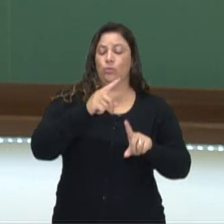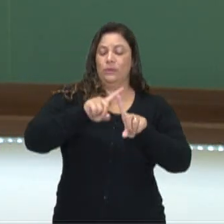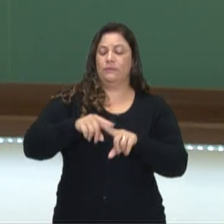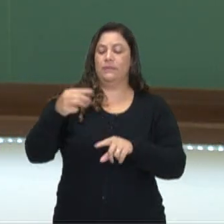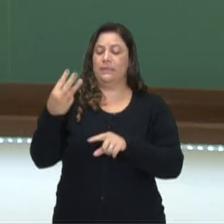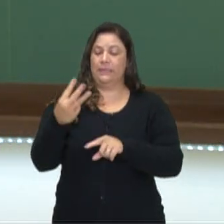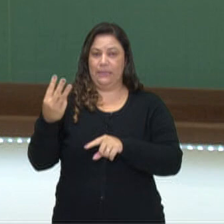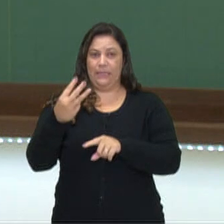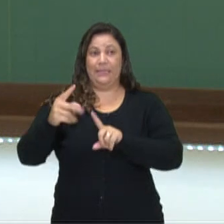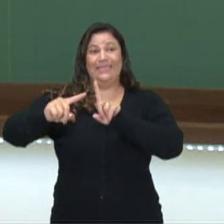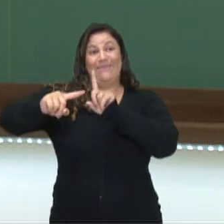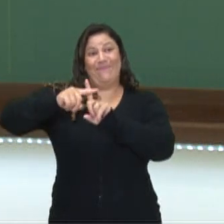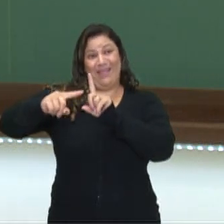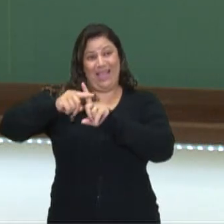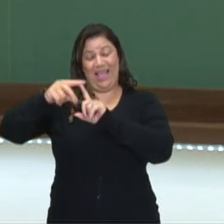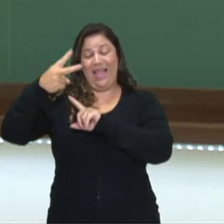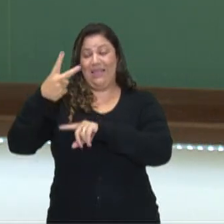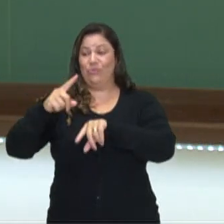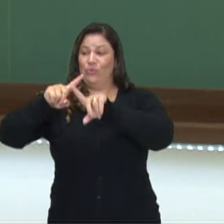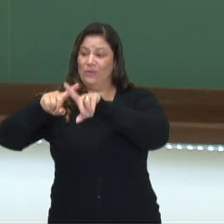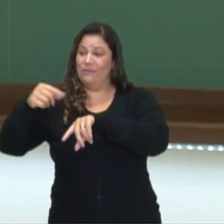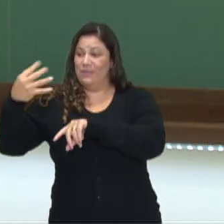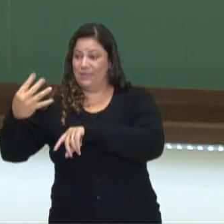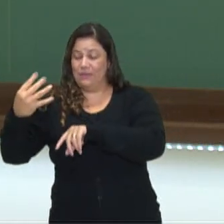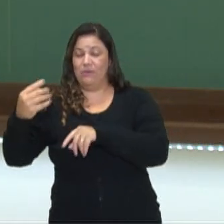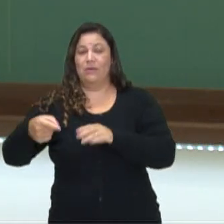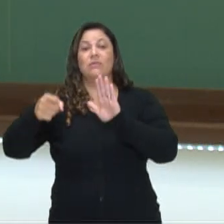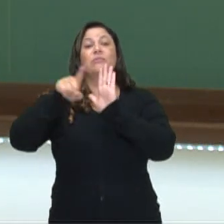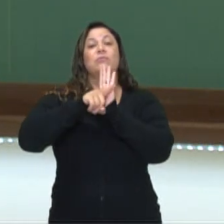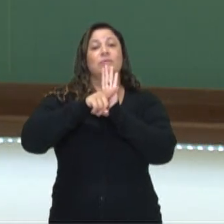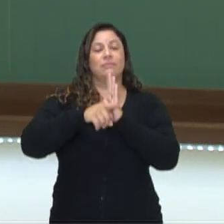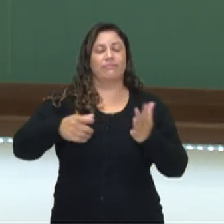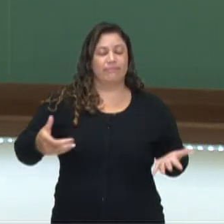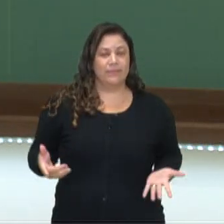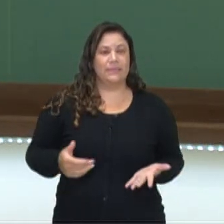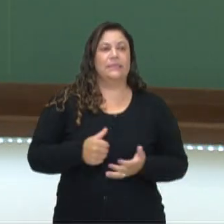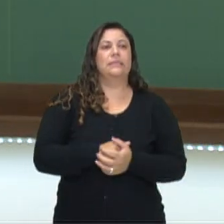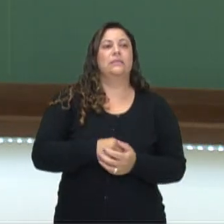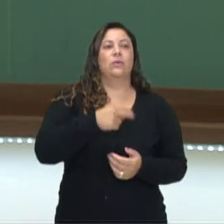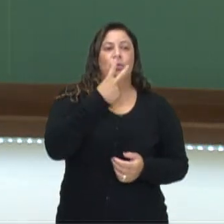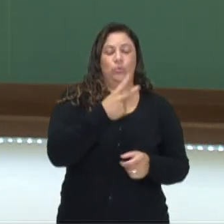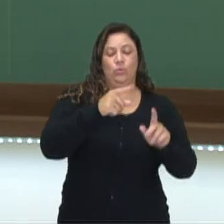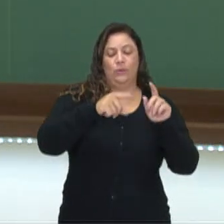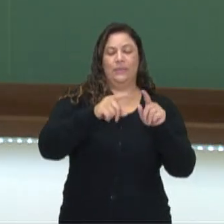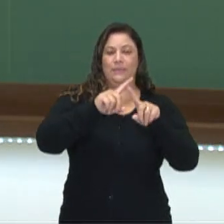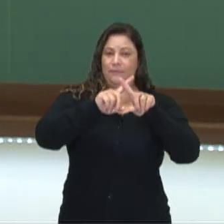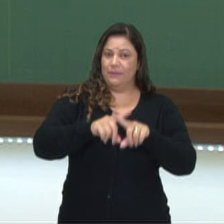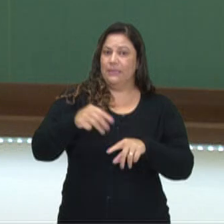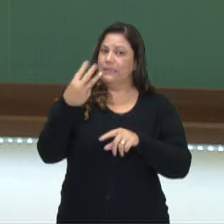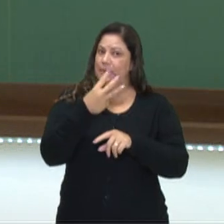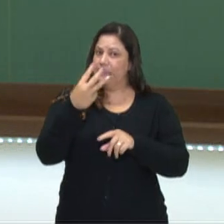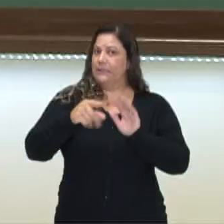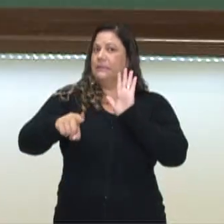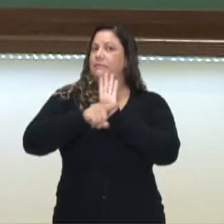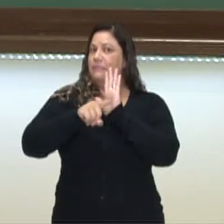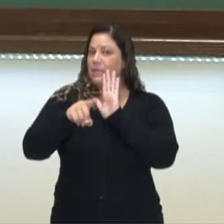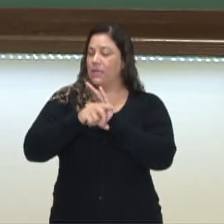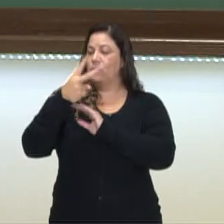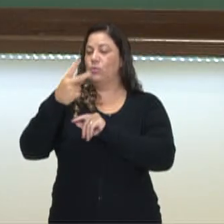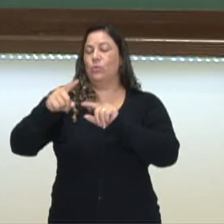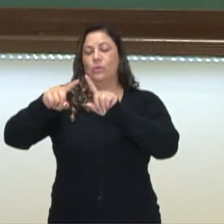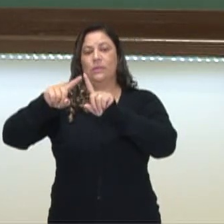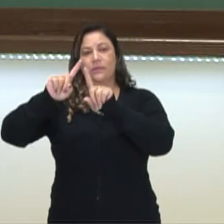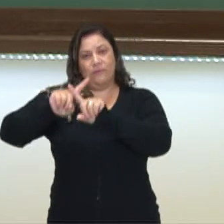3 mais 2 vezes 4. Mas e se fosse menos? Mesma coisa. 2 vezes 3 menos 2 vezes 4, certo?